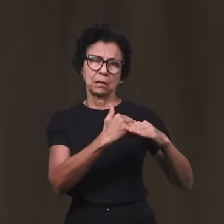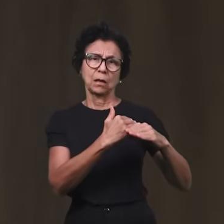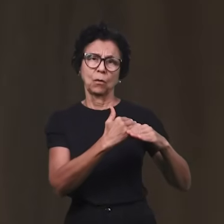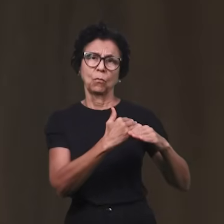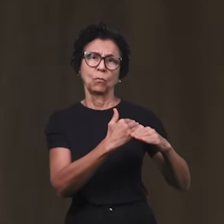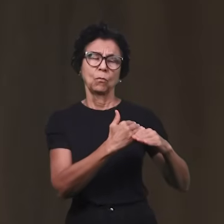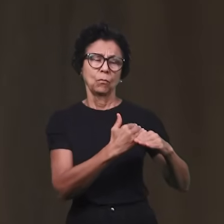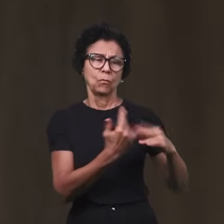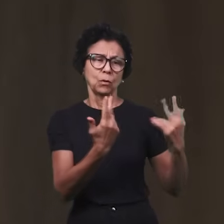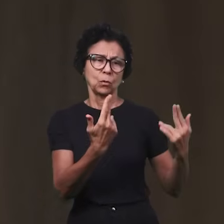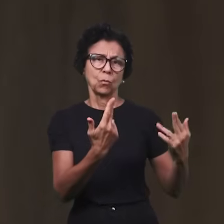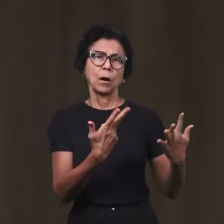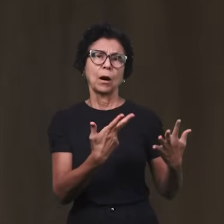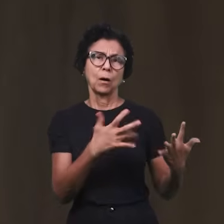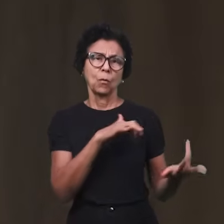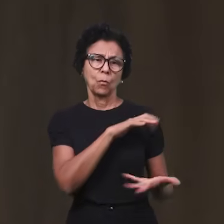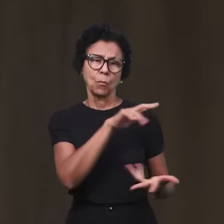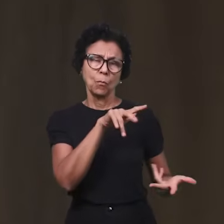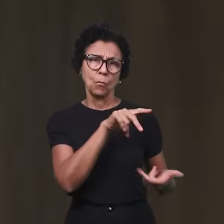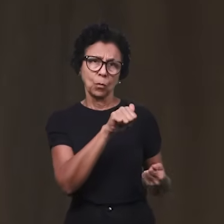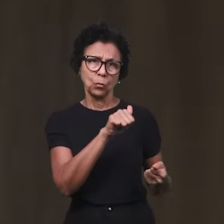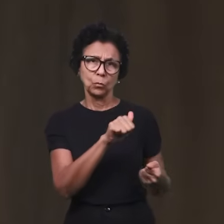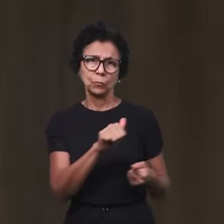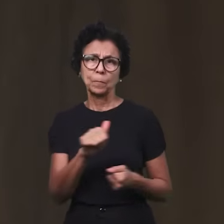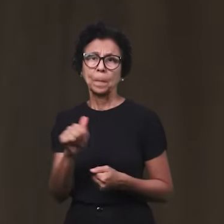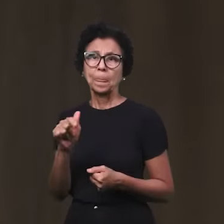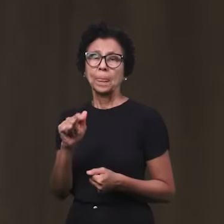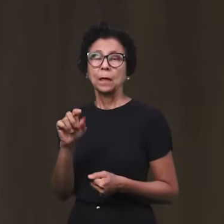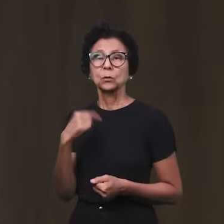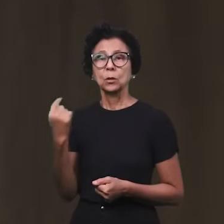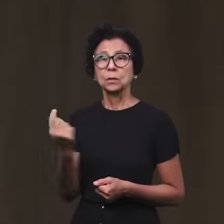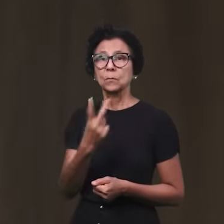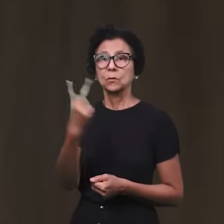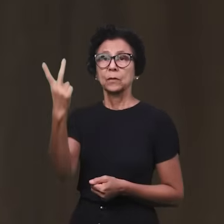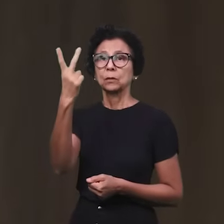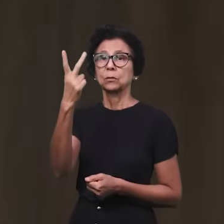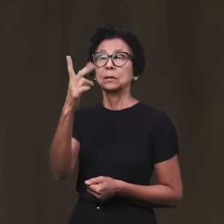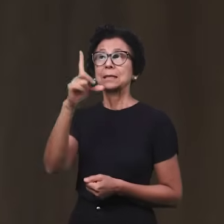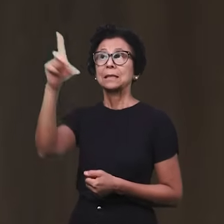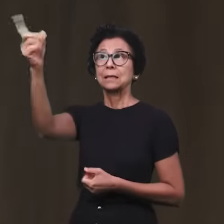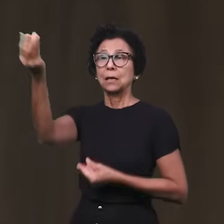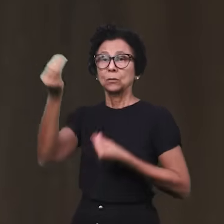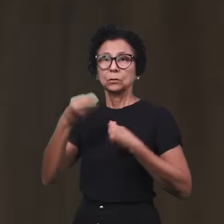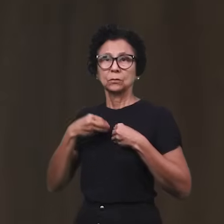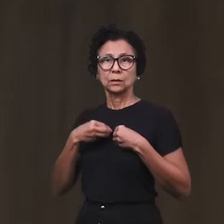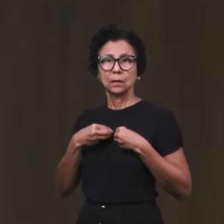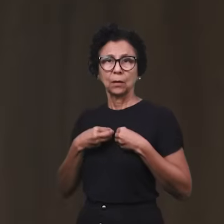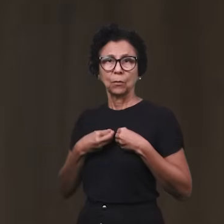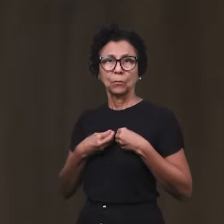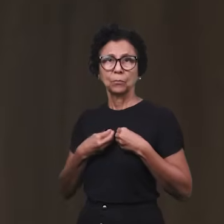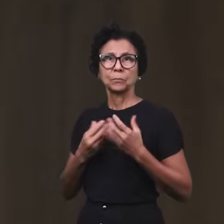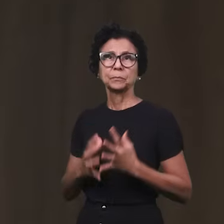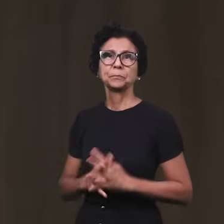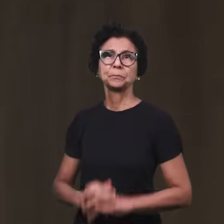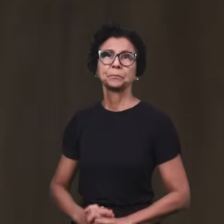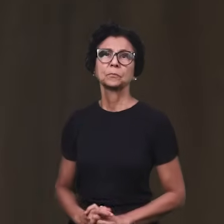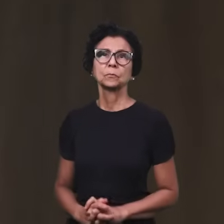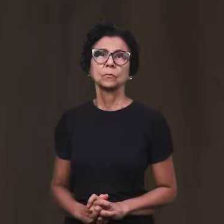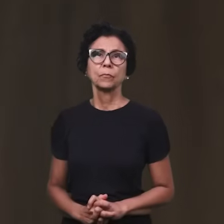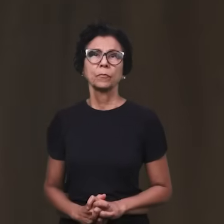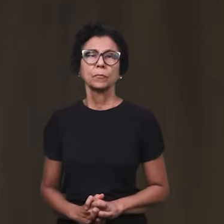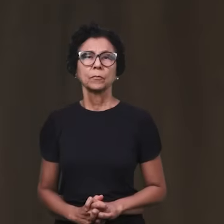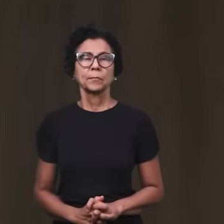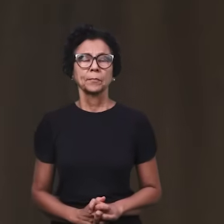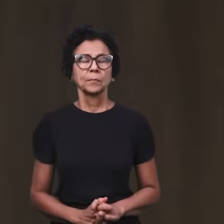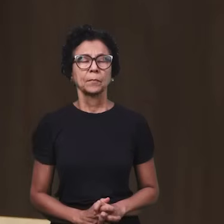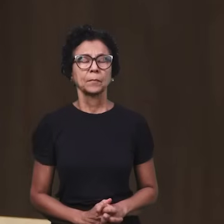mundo determina. Que nós temos valores que são santos, que Deus colocou dentro de nós. E é muito interessante